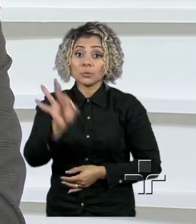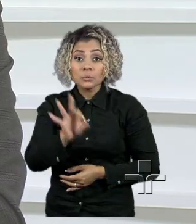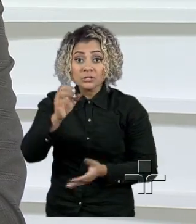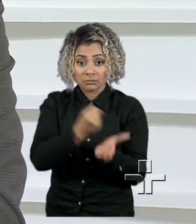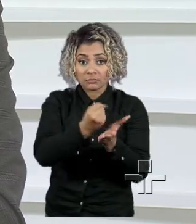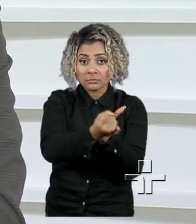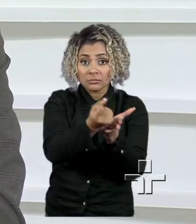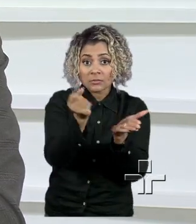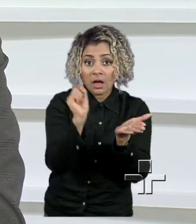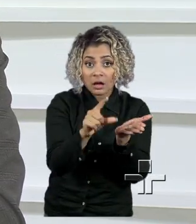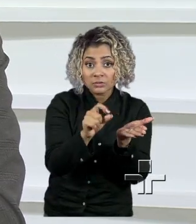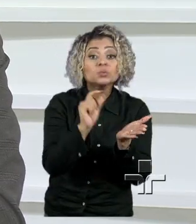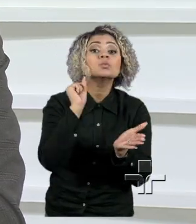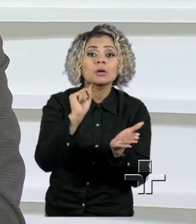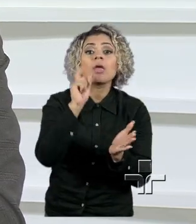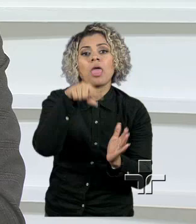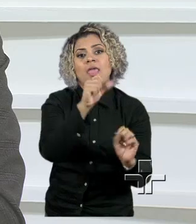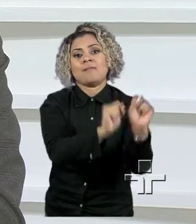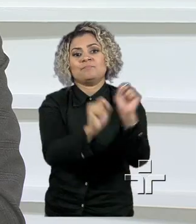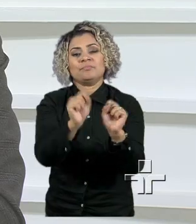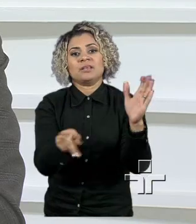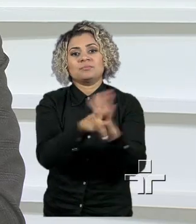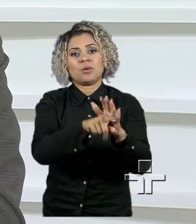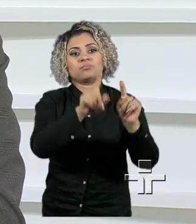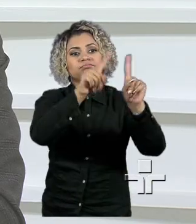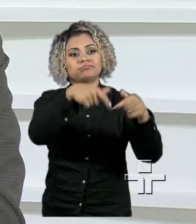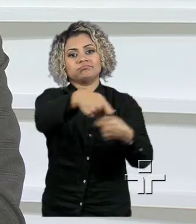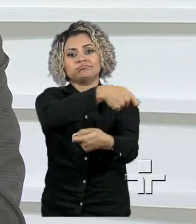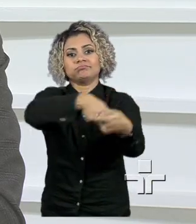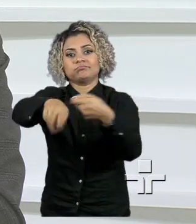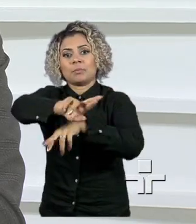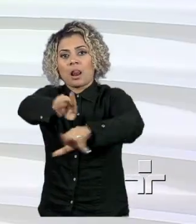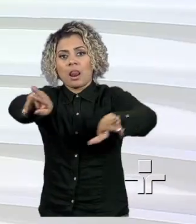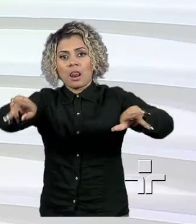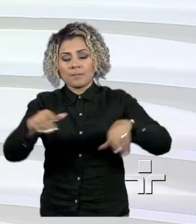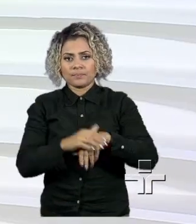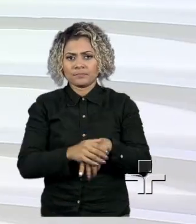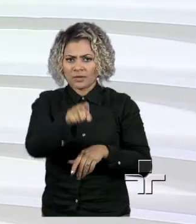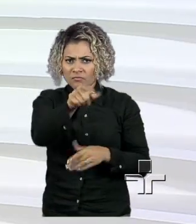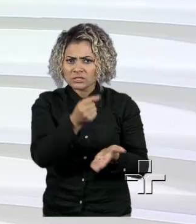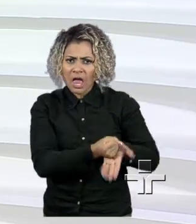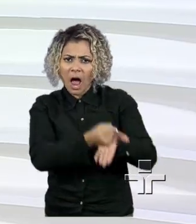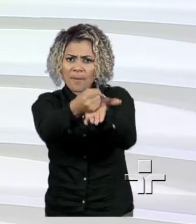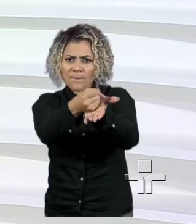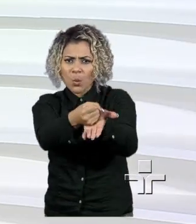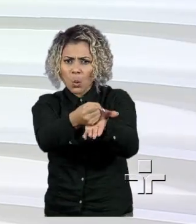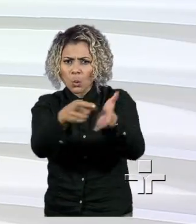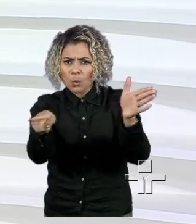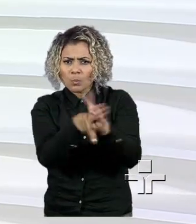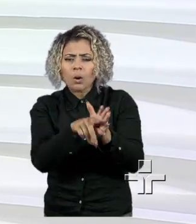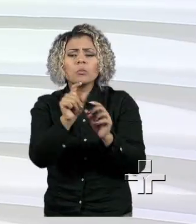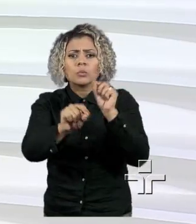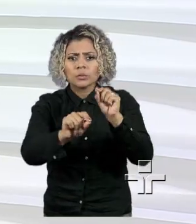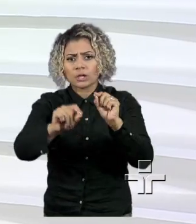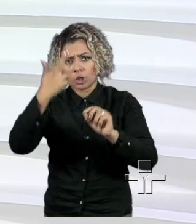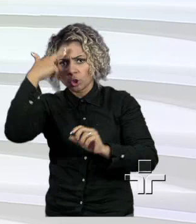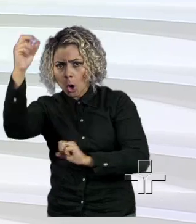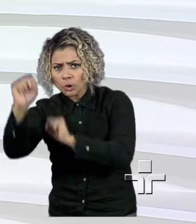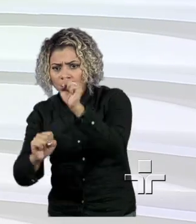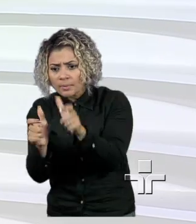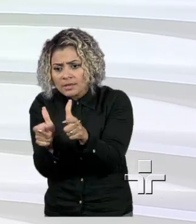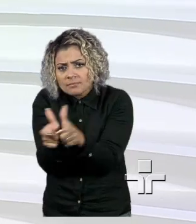carteiras assinadas já são por essas empresas. Que tipo de apoio que você acha que o empreendedor que